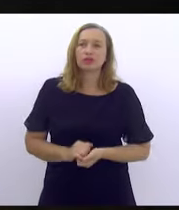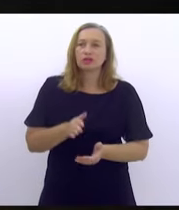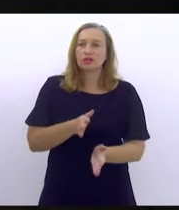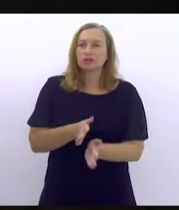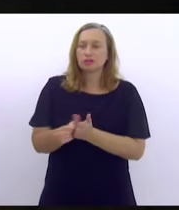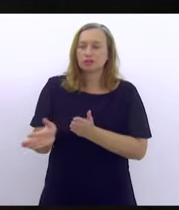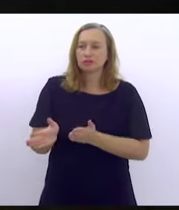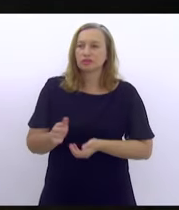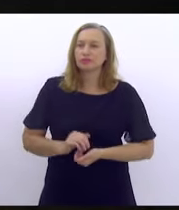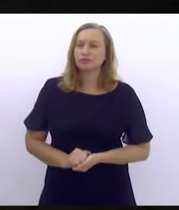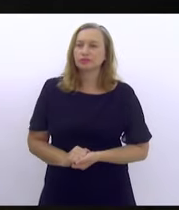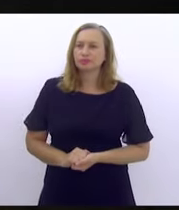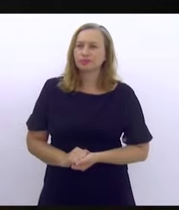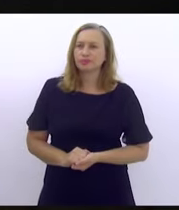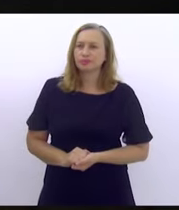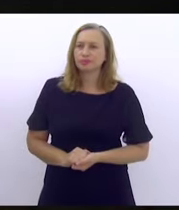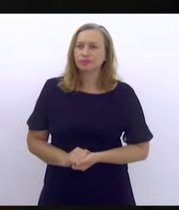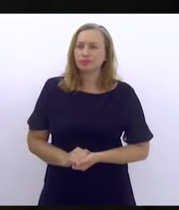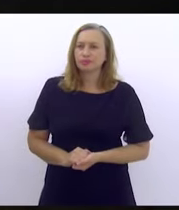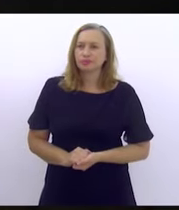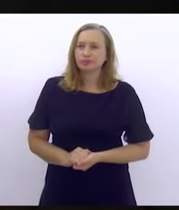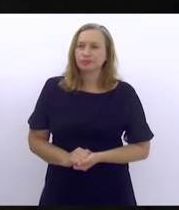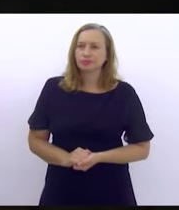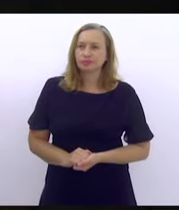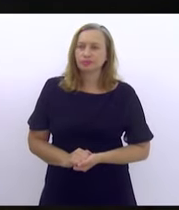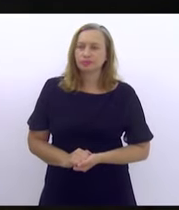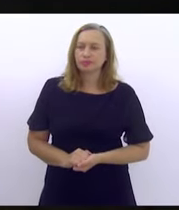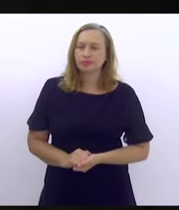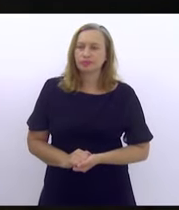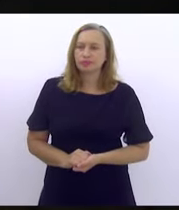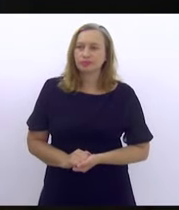a autógrafo.